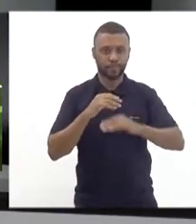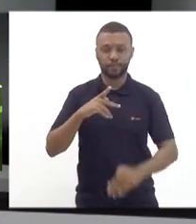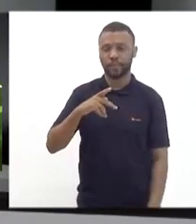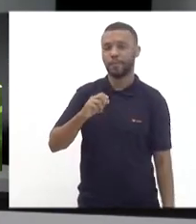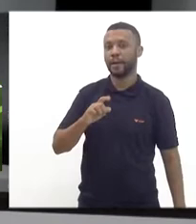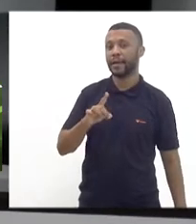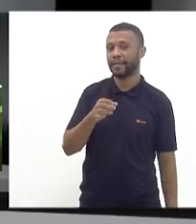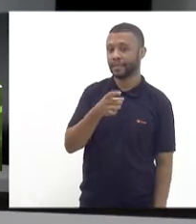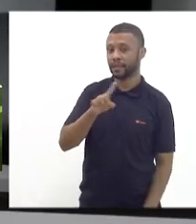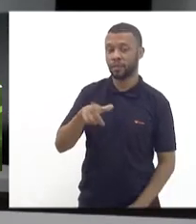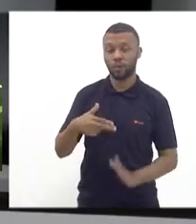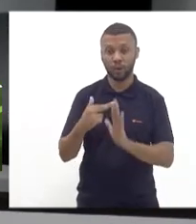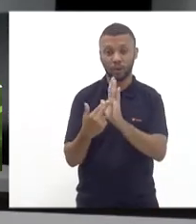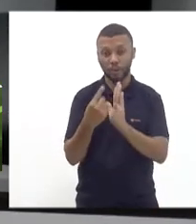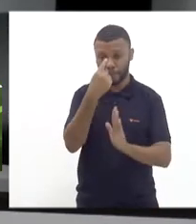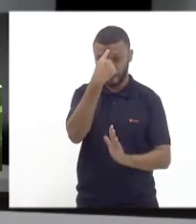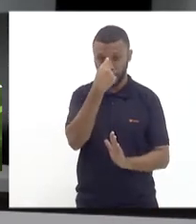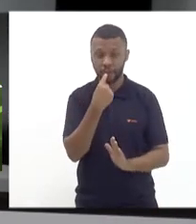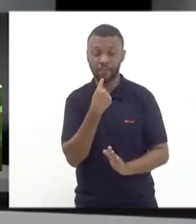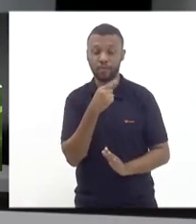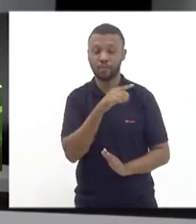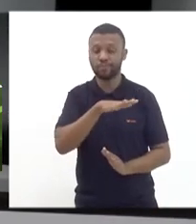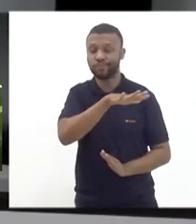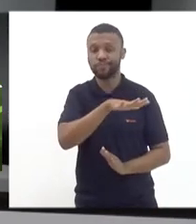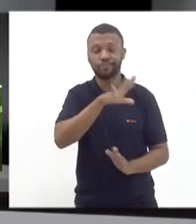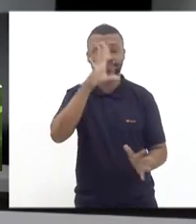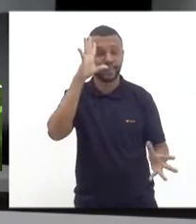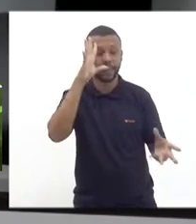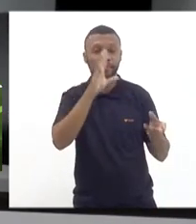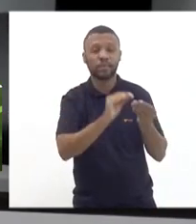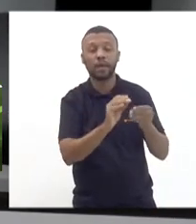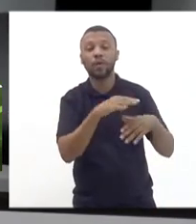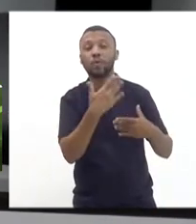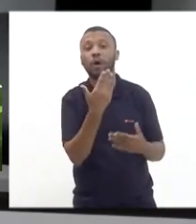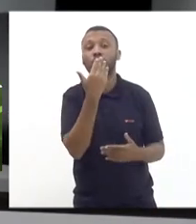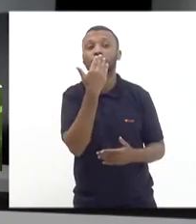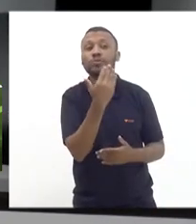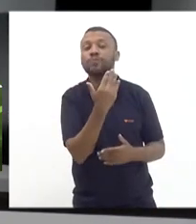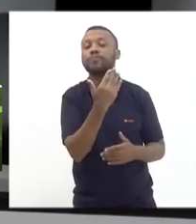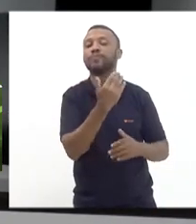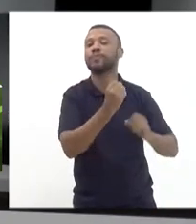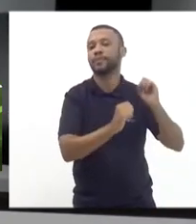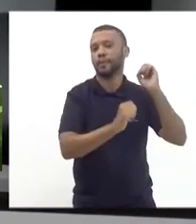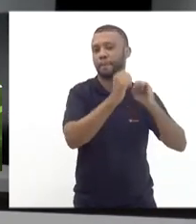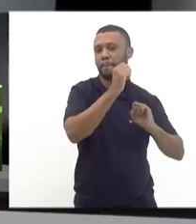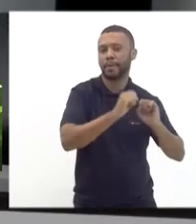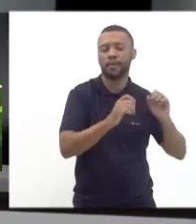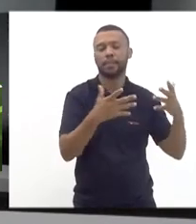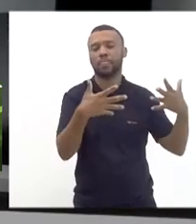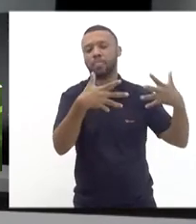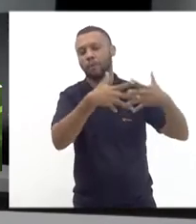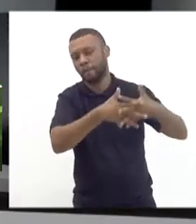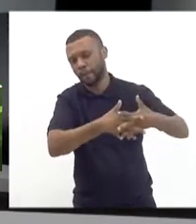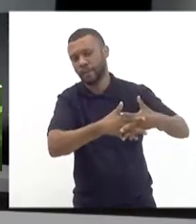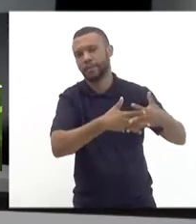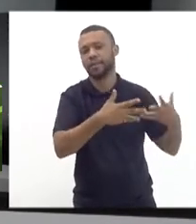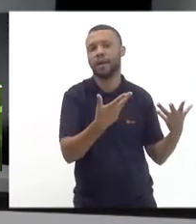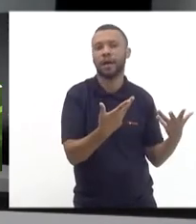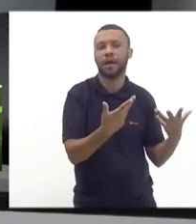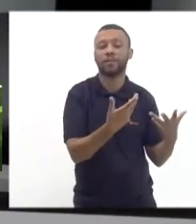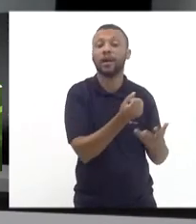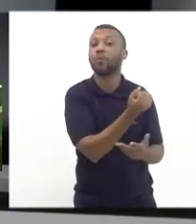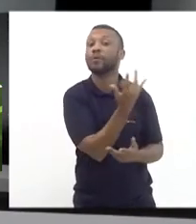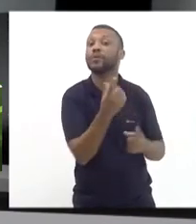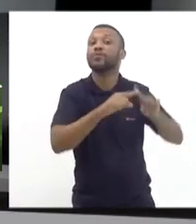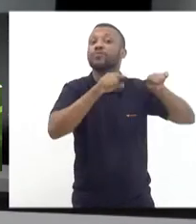perfil, eu consigo entender qual é o tamanho da empresa, qual é a complexidade da empresa, qual é o número de funcionários. E,